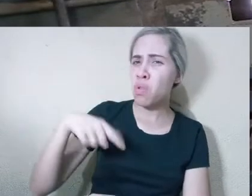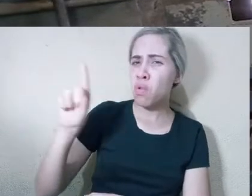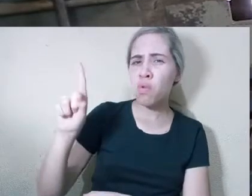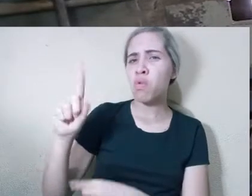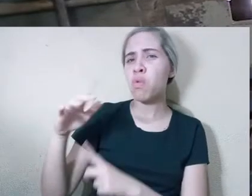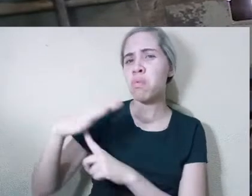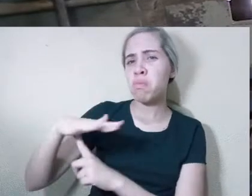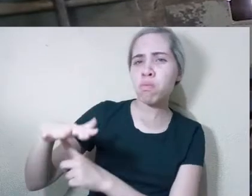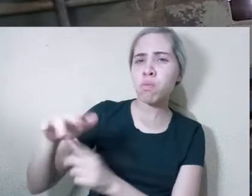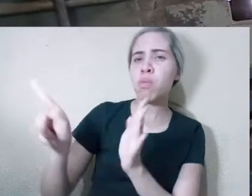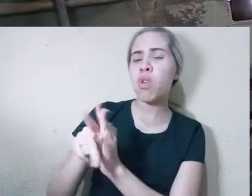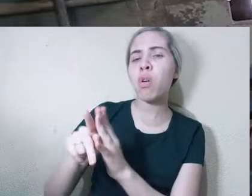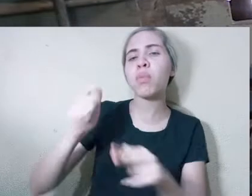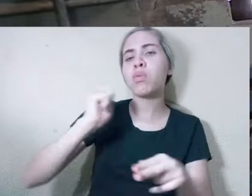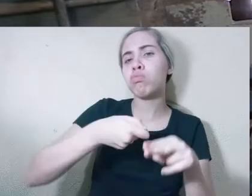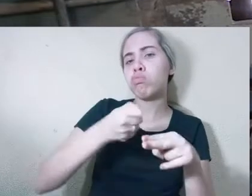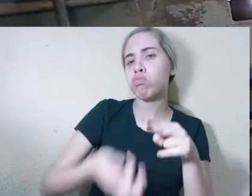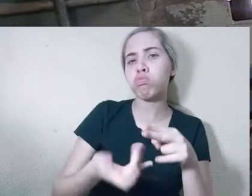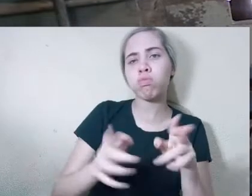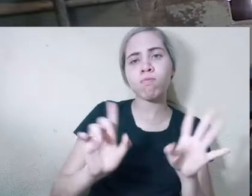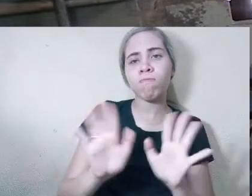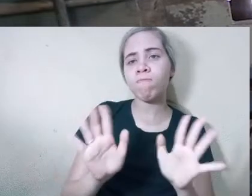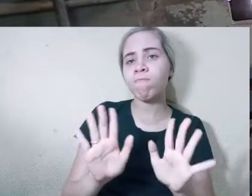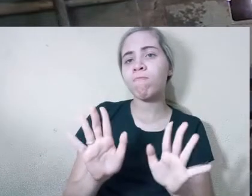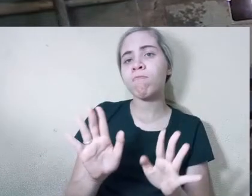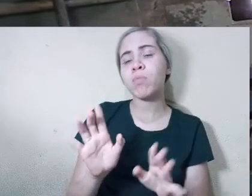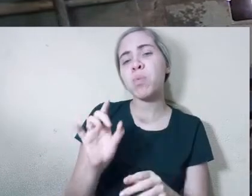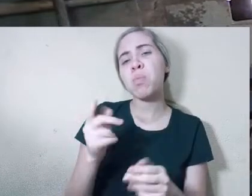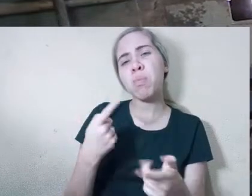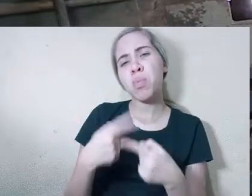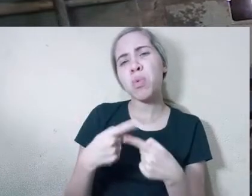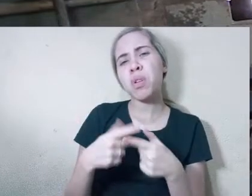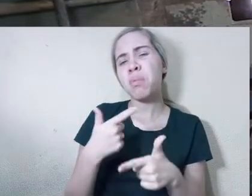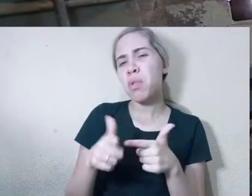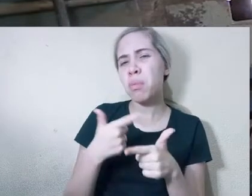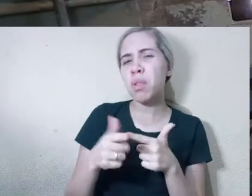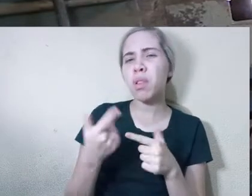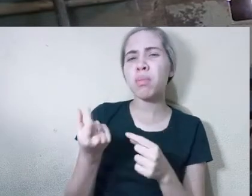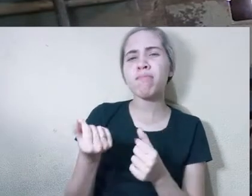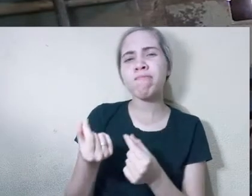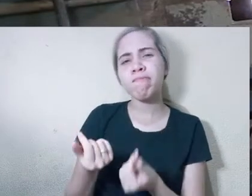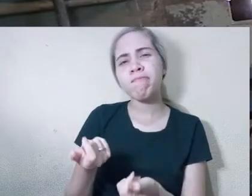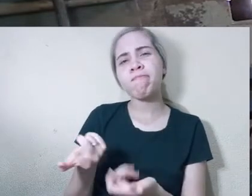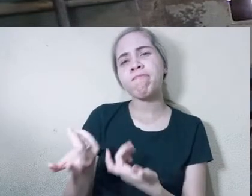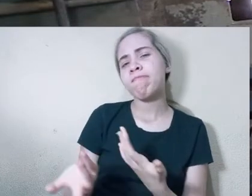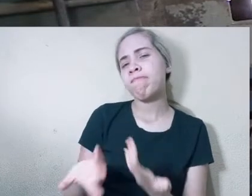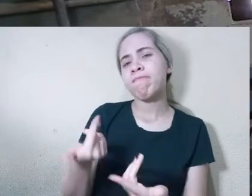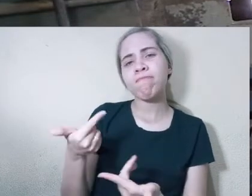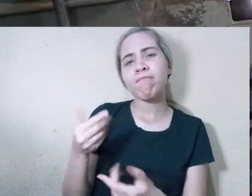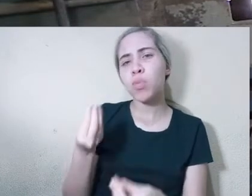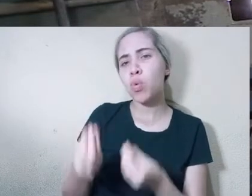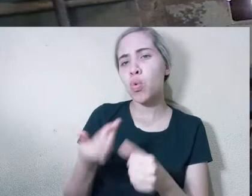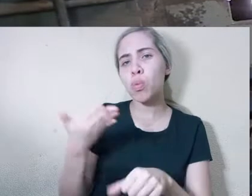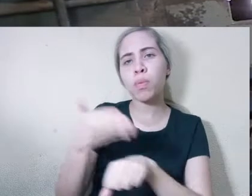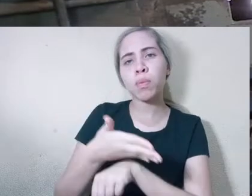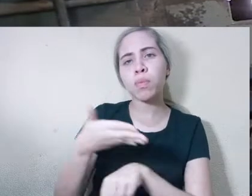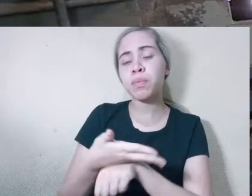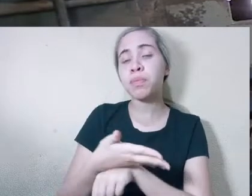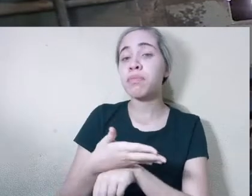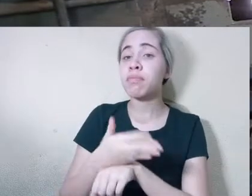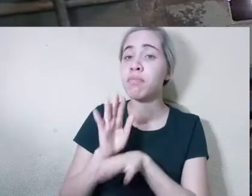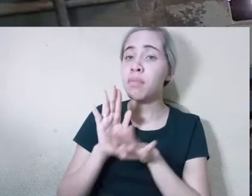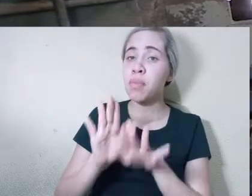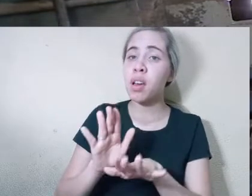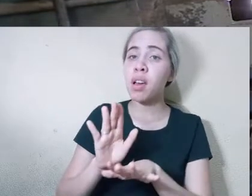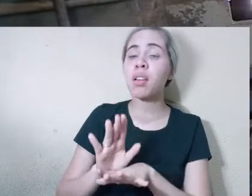participar do Salão Brasiliense, tá, por problemas financeiros mesmo. Certo. Não tinha como participar. E graças